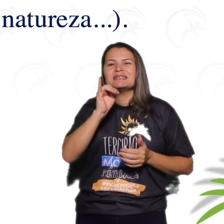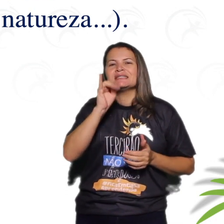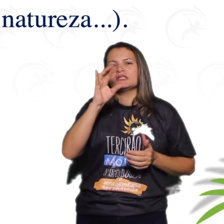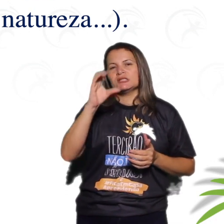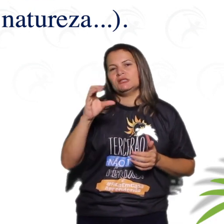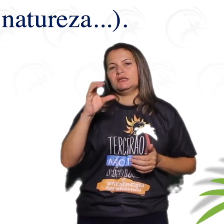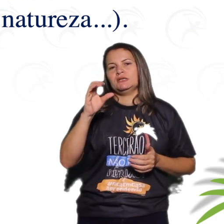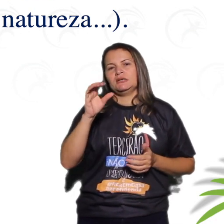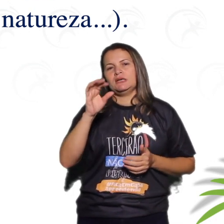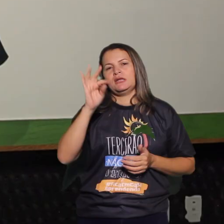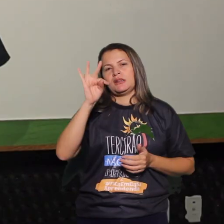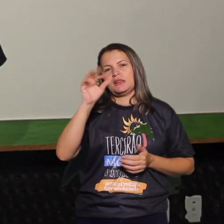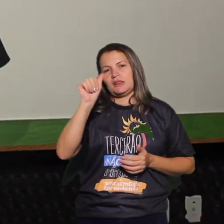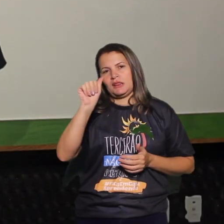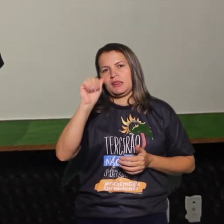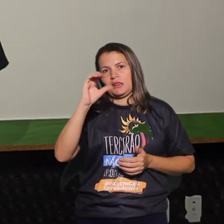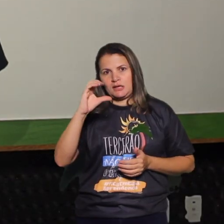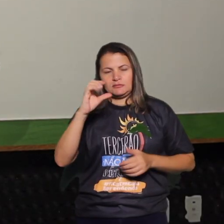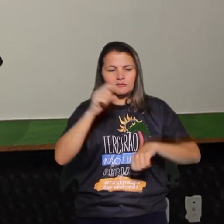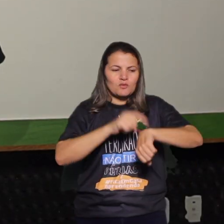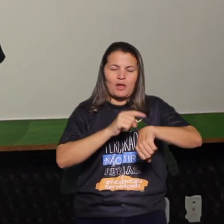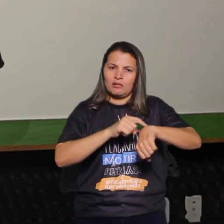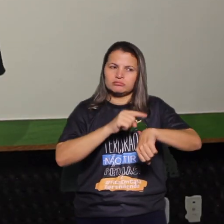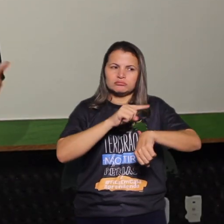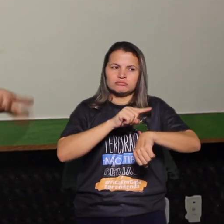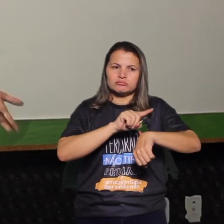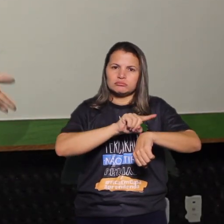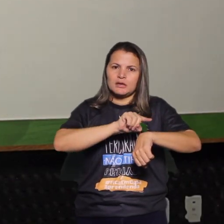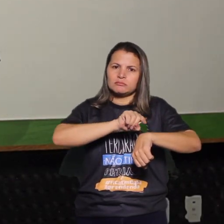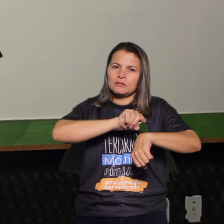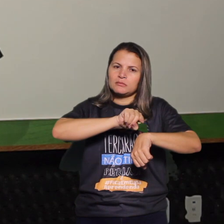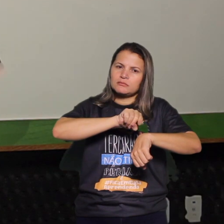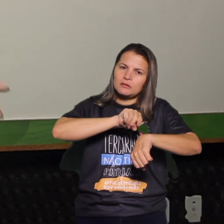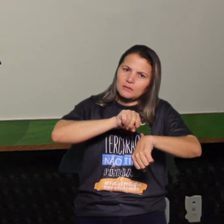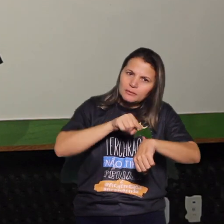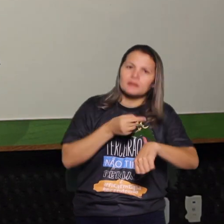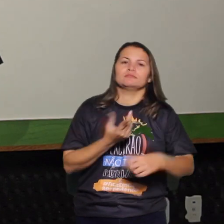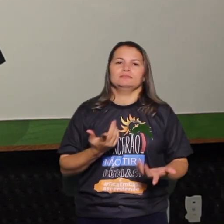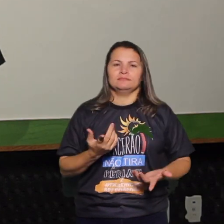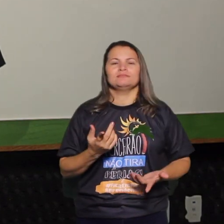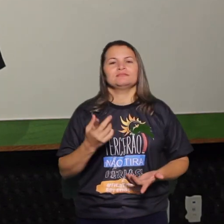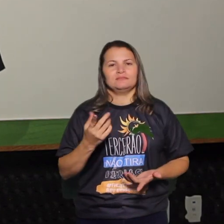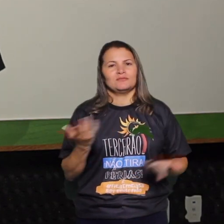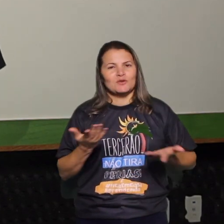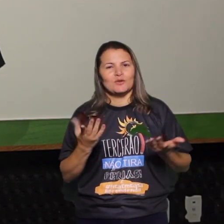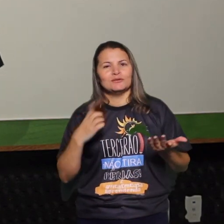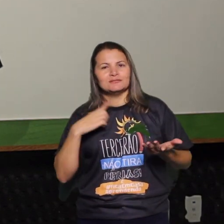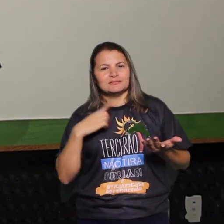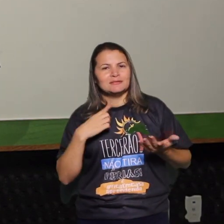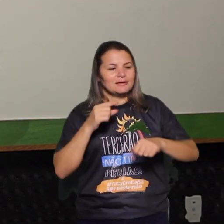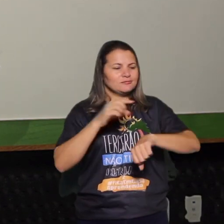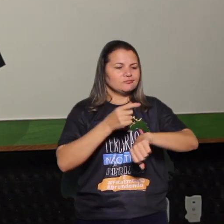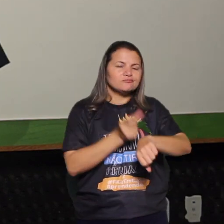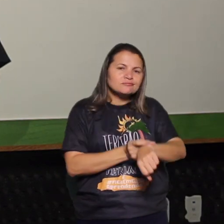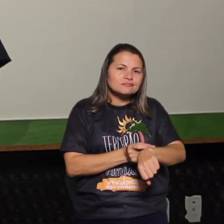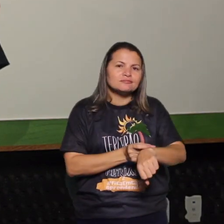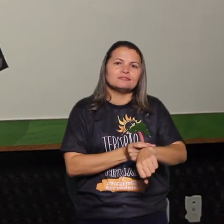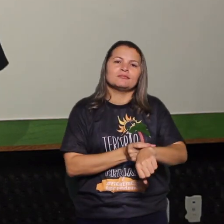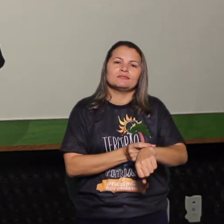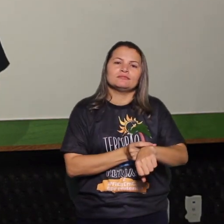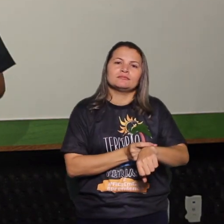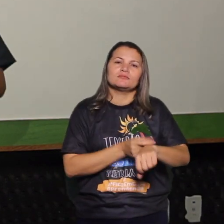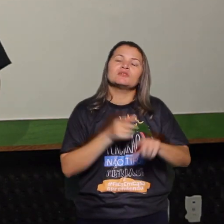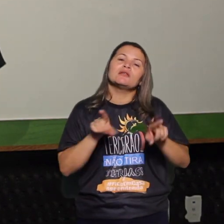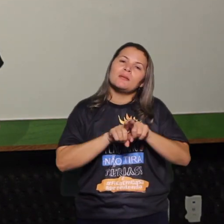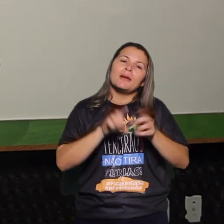desse relógio. Será que alguém ainda tem em casa um relógio que fica fazendo tic-tac, tic-tac? Hoje a gente tem relógio de pulso,